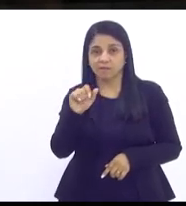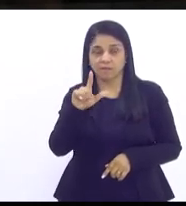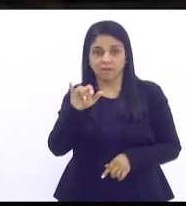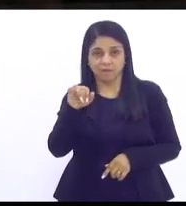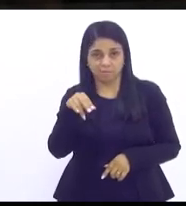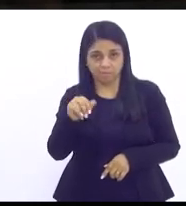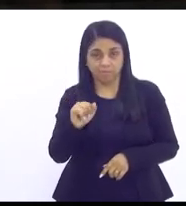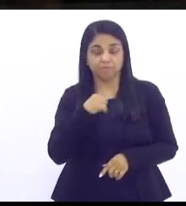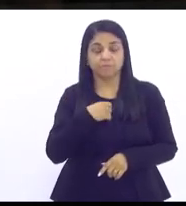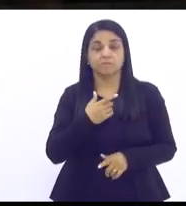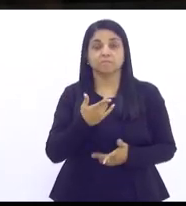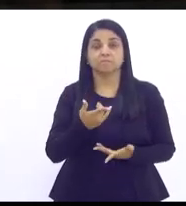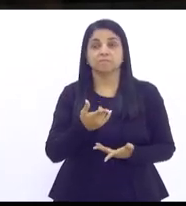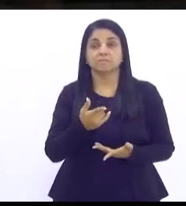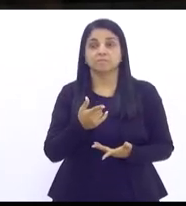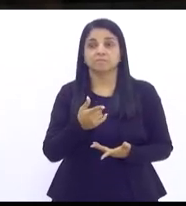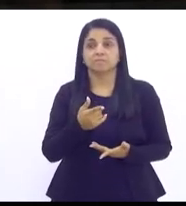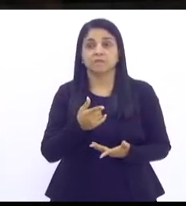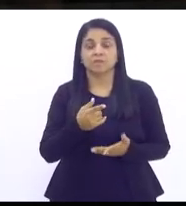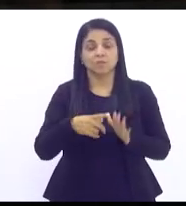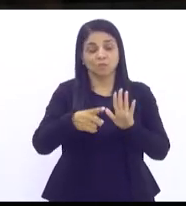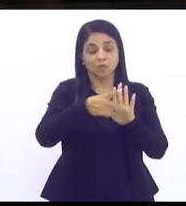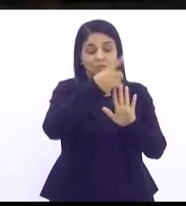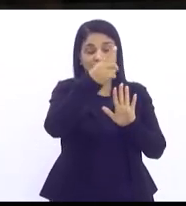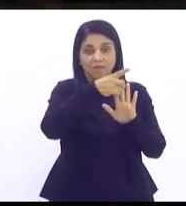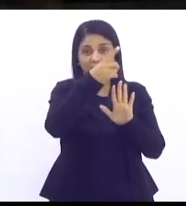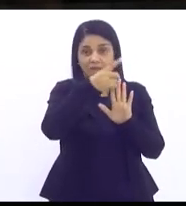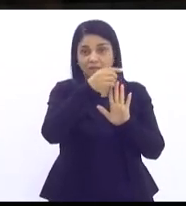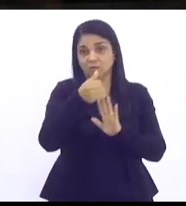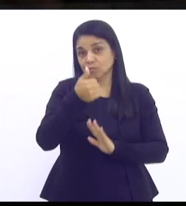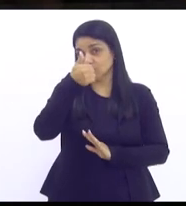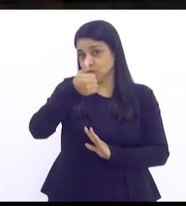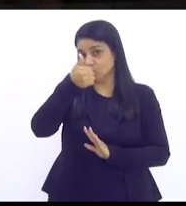editou o decreto-lei número 1